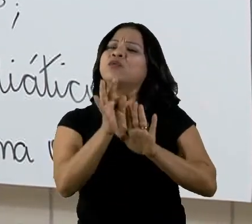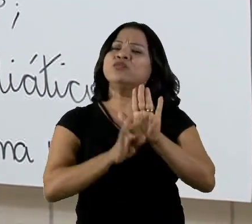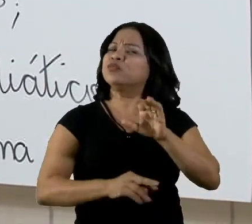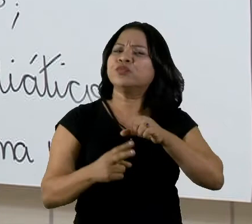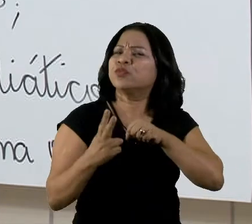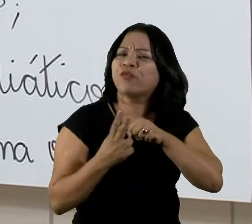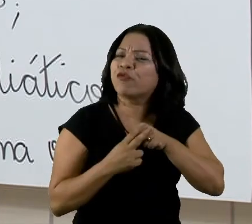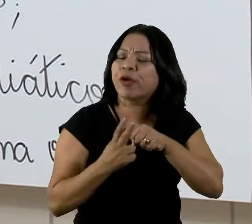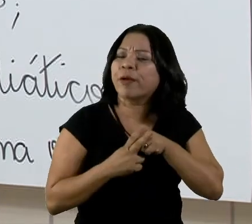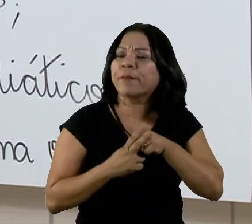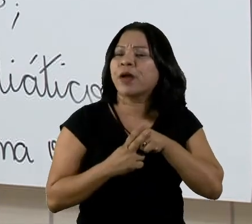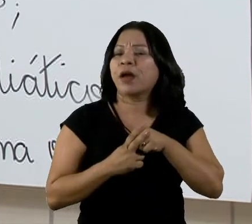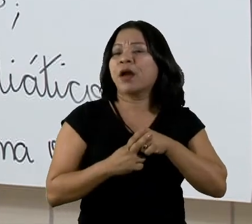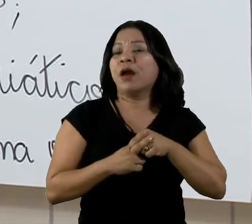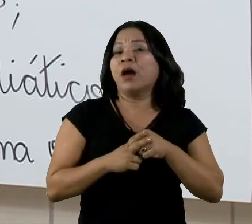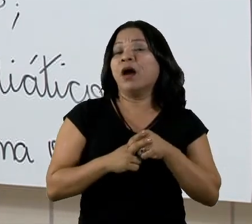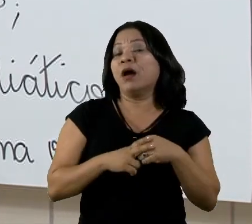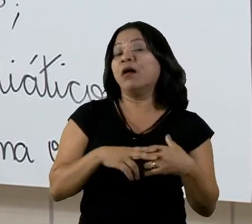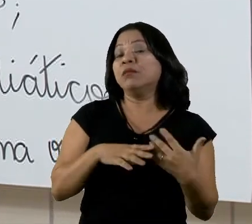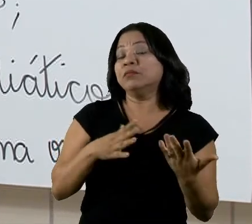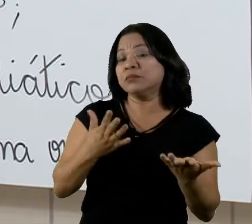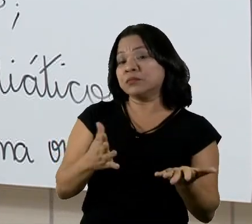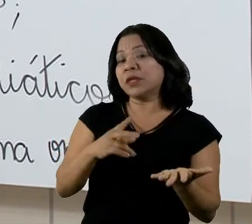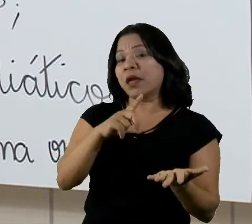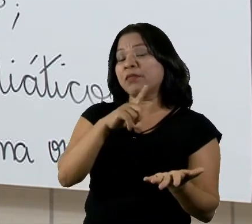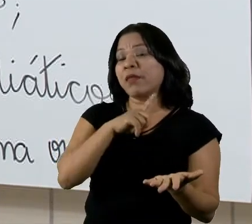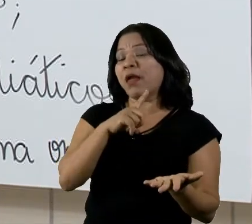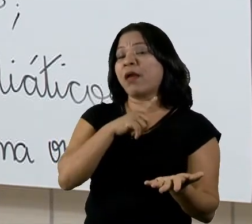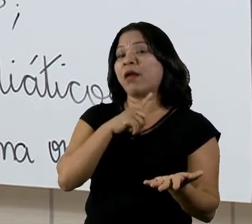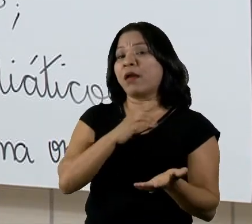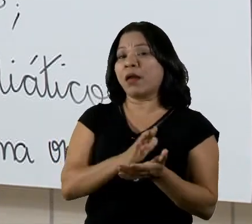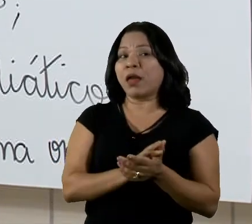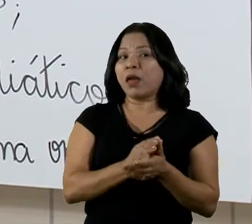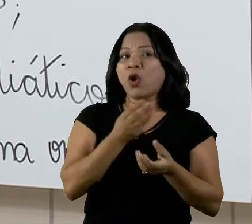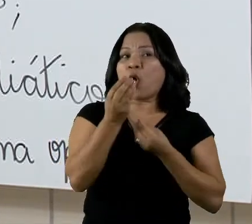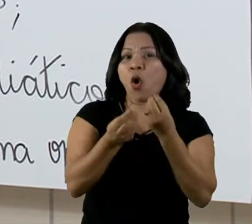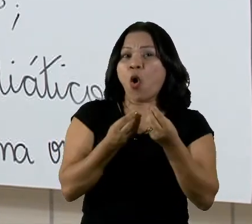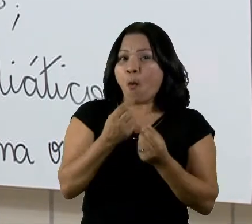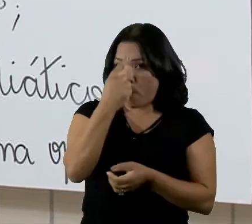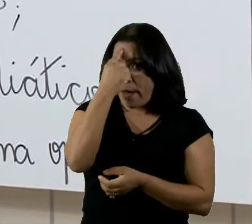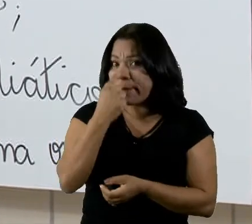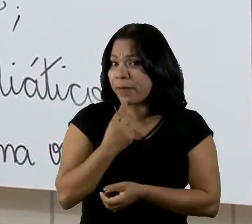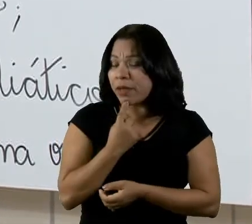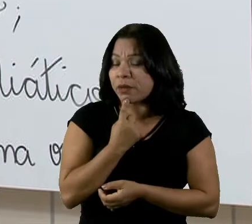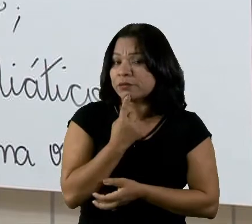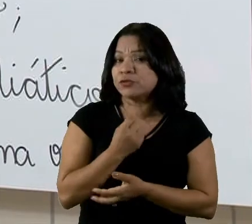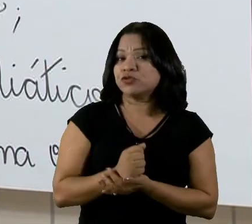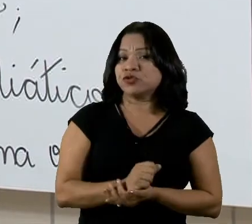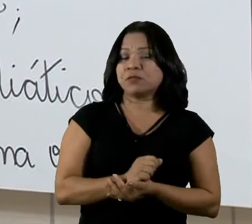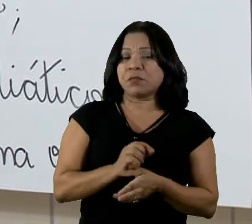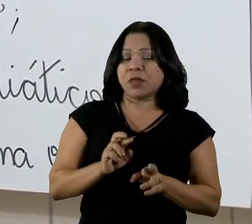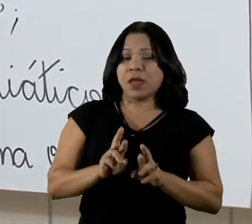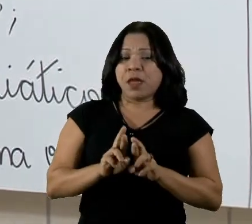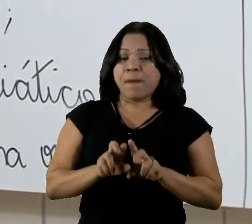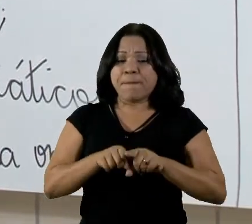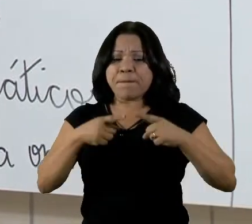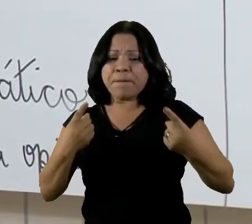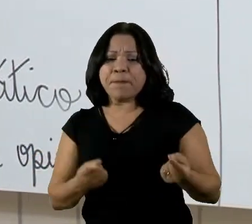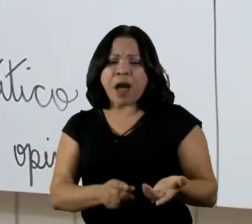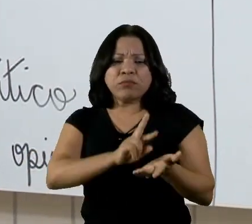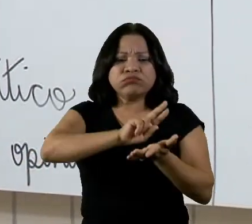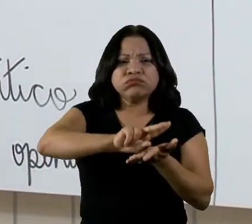a gente faz a interpretação, a leitura do texto não verbal, da imagem. Mas em muitas situações como essa que a gente